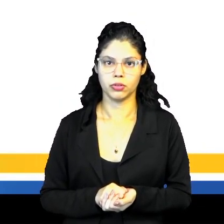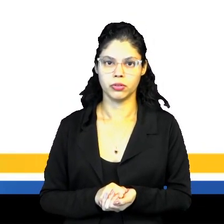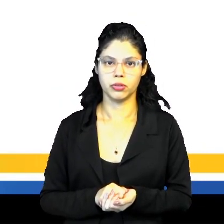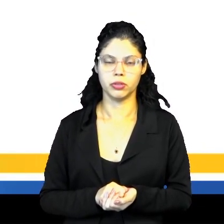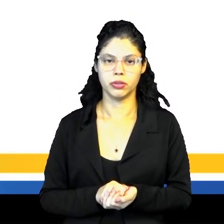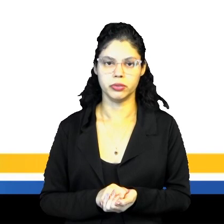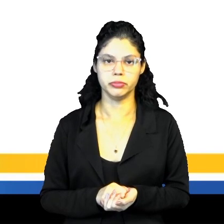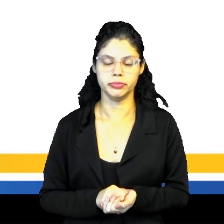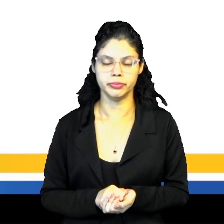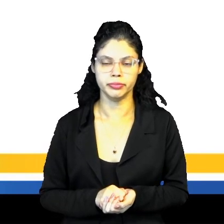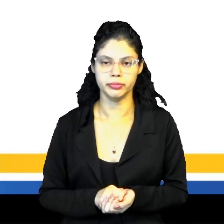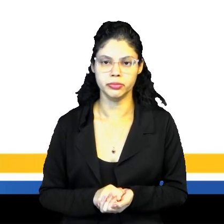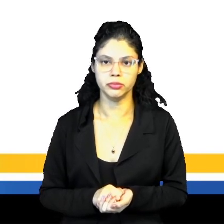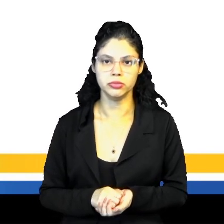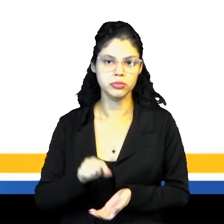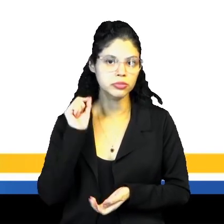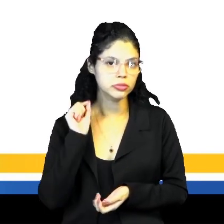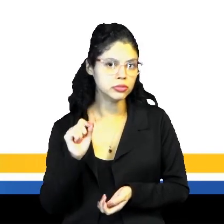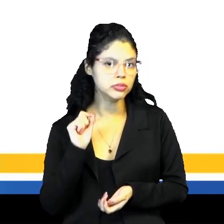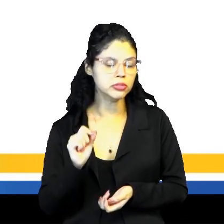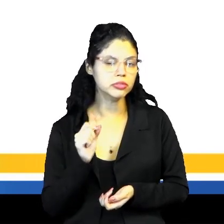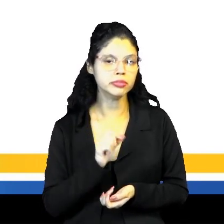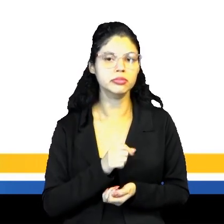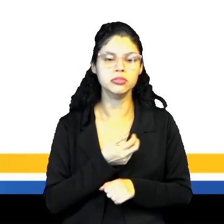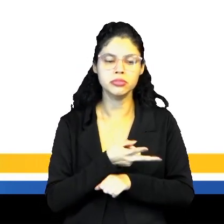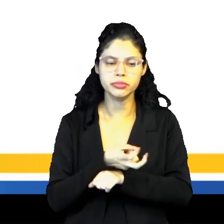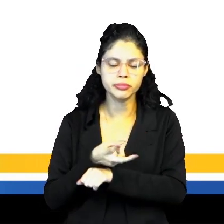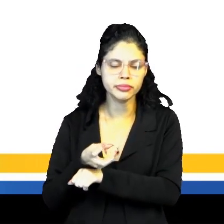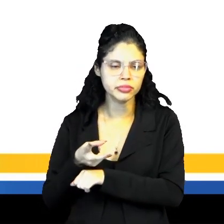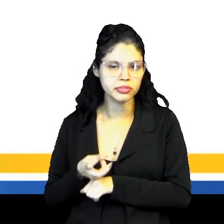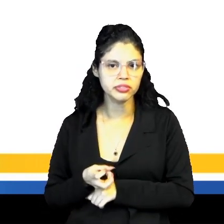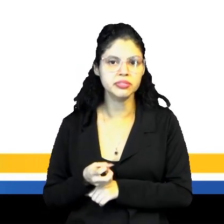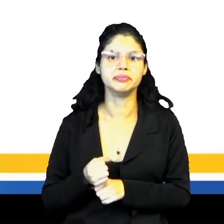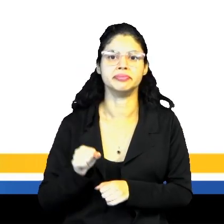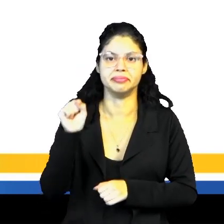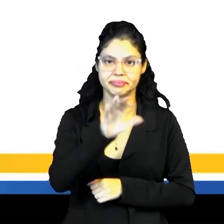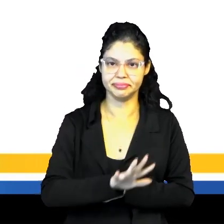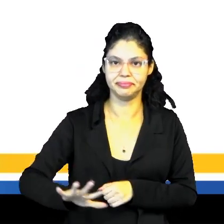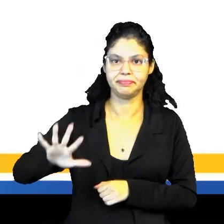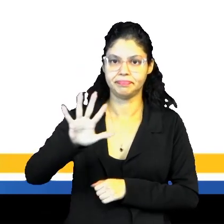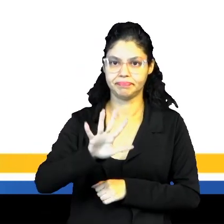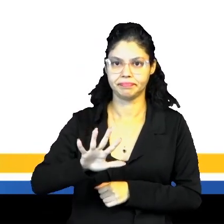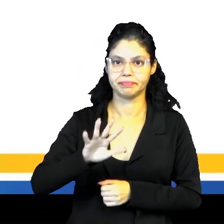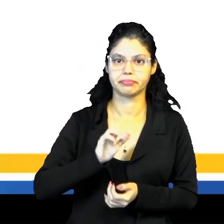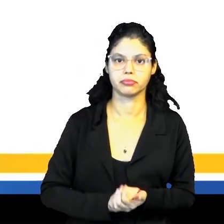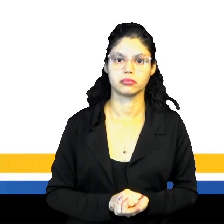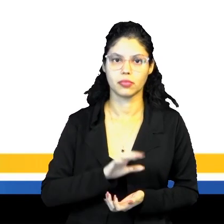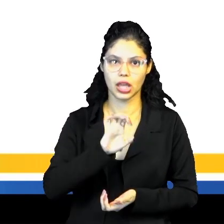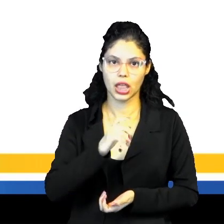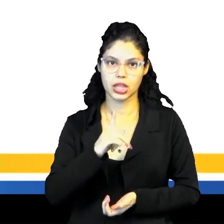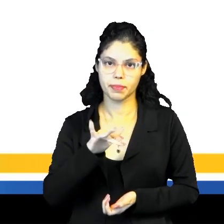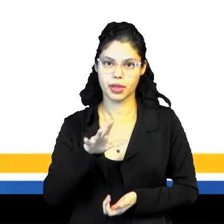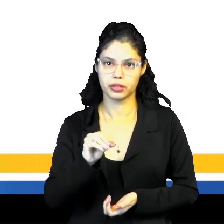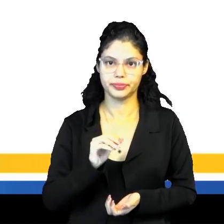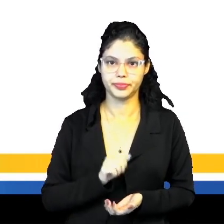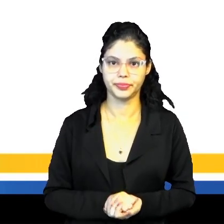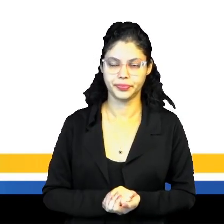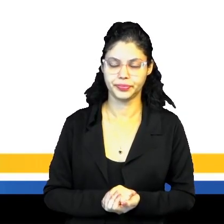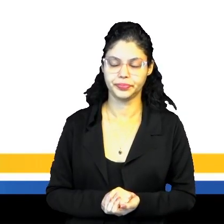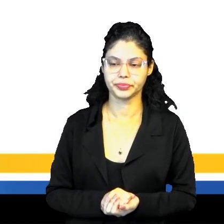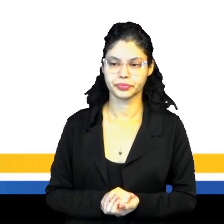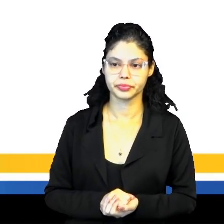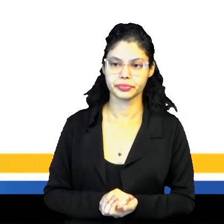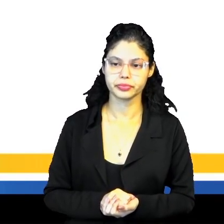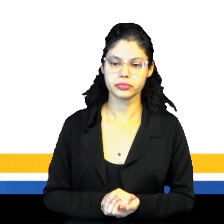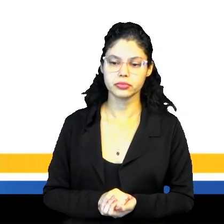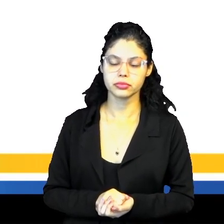espaço, Então, o que entendemos de exploração do espaço, Consiste em estudar e investigar o espaço desde a antiguidade das